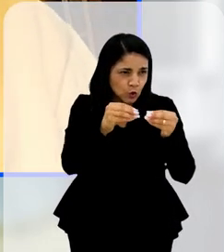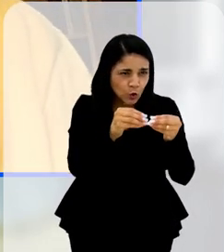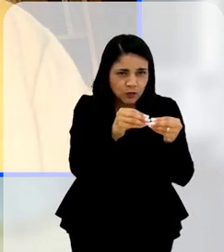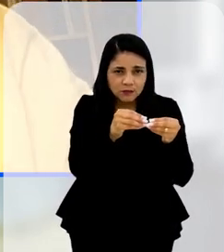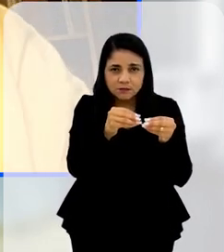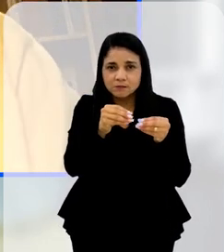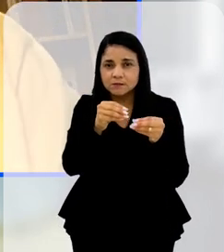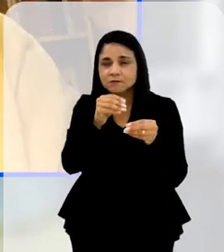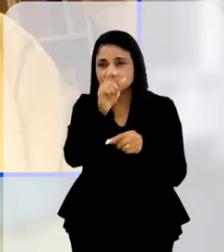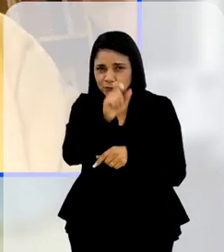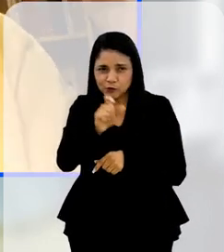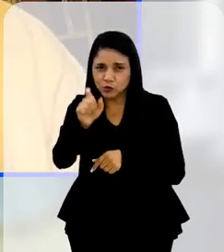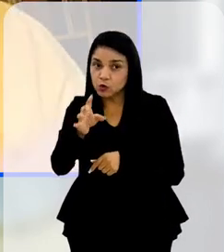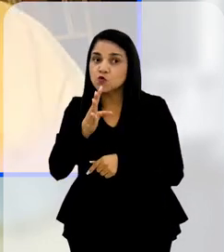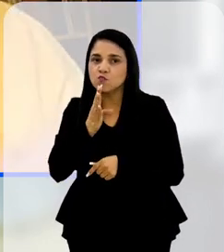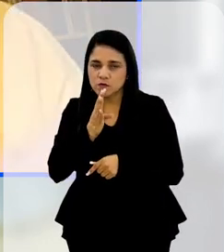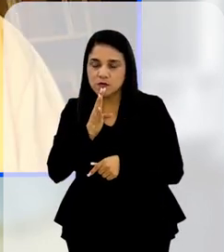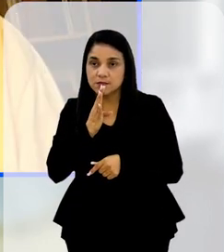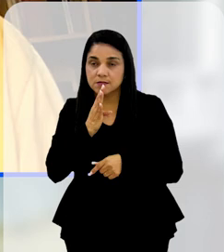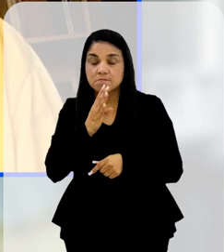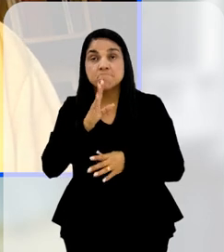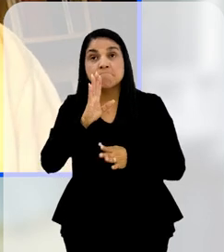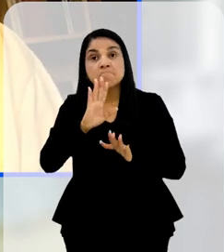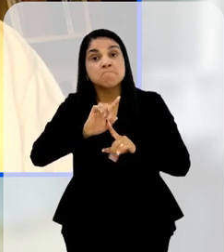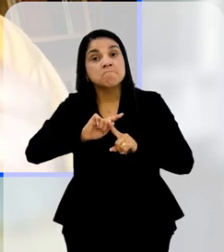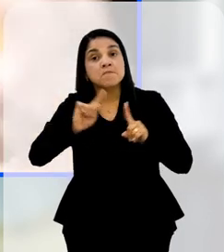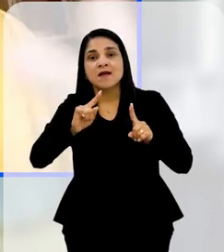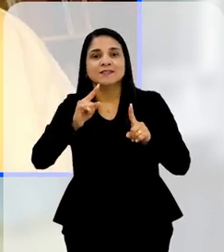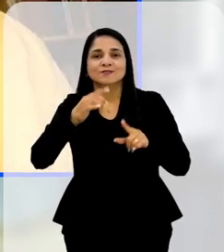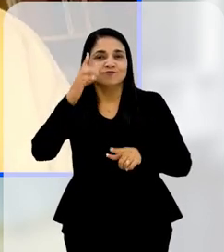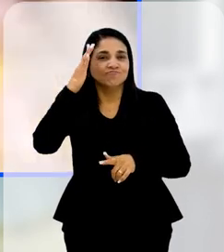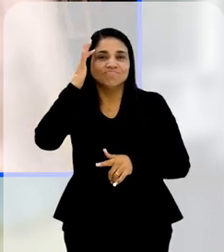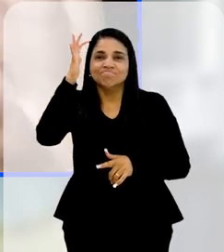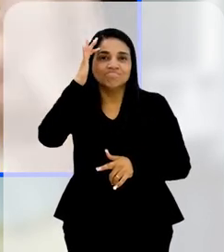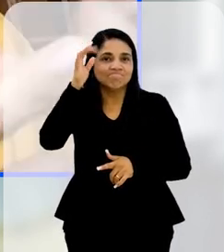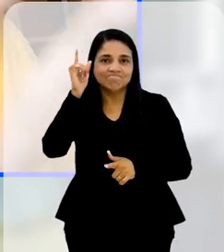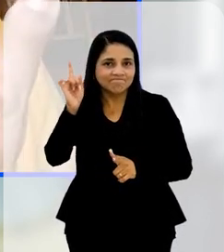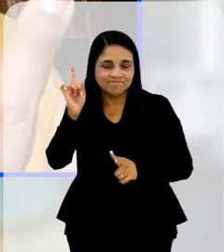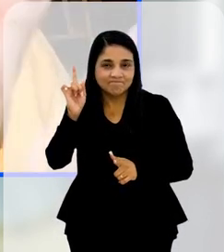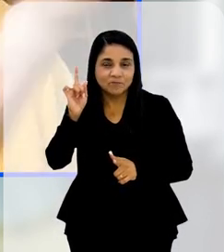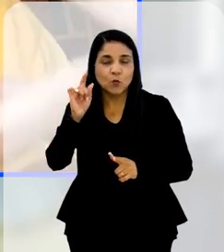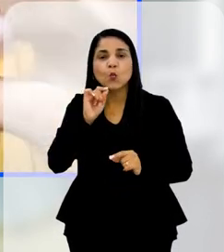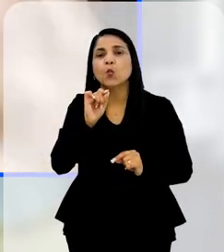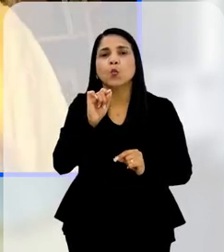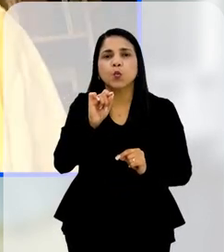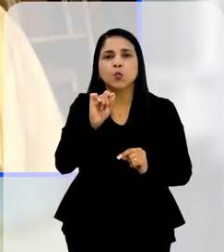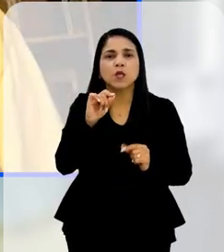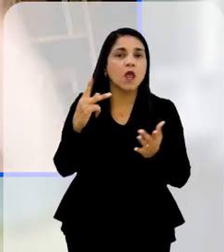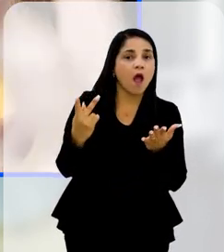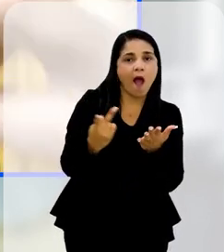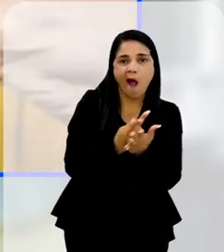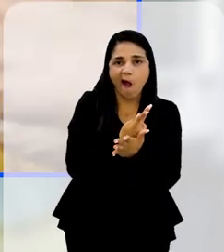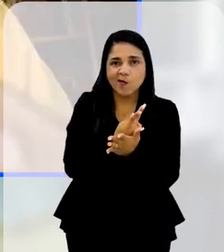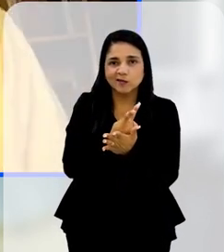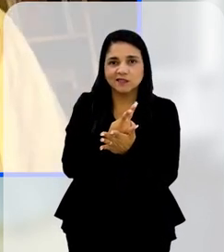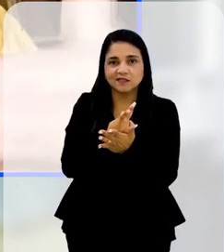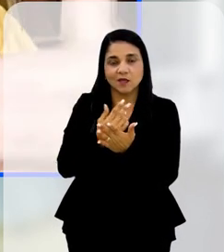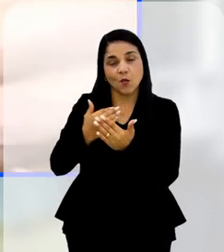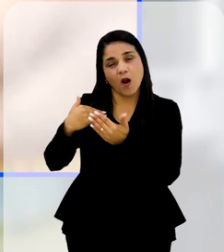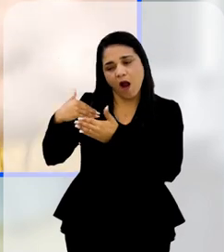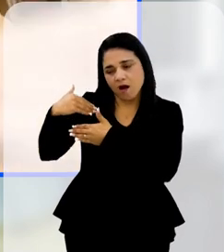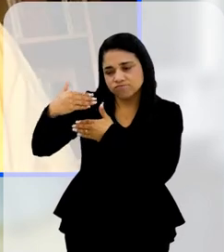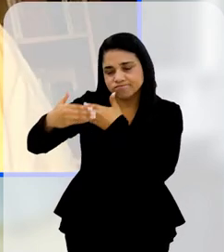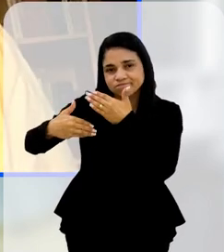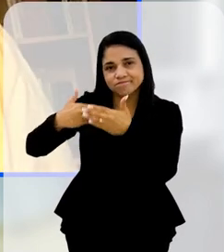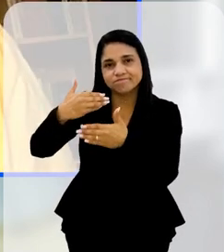mundo conhece, mas ninguém, eu acho que raciocina o que estava, como era, o que aconteceu durante